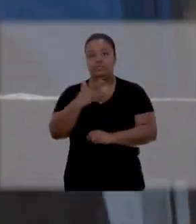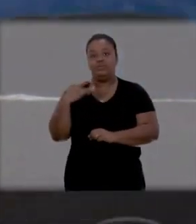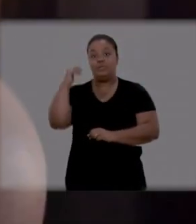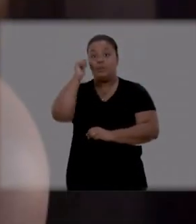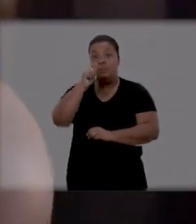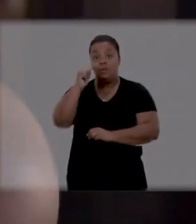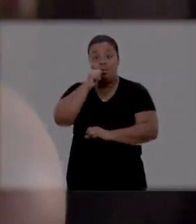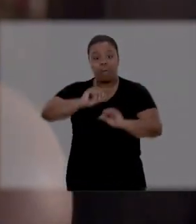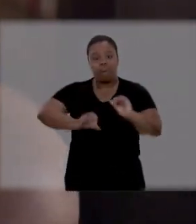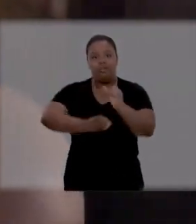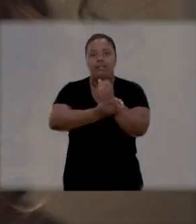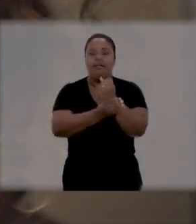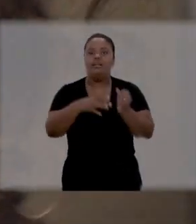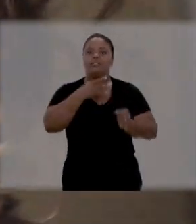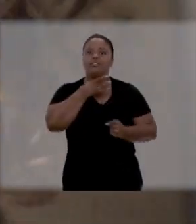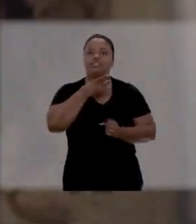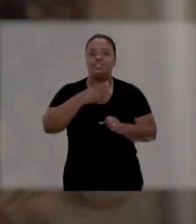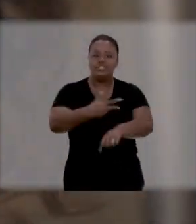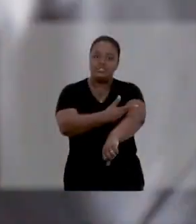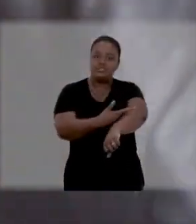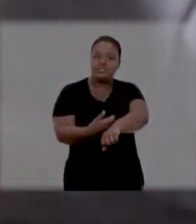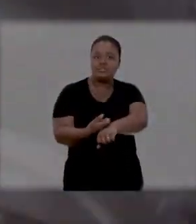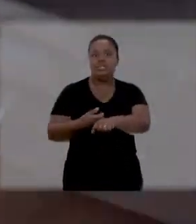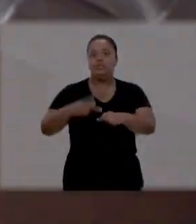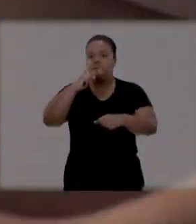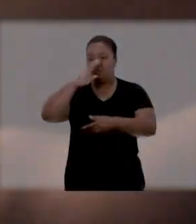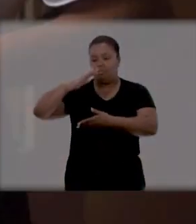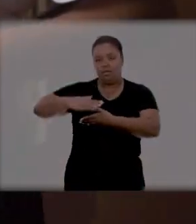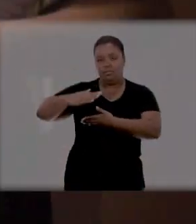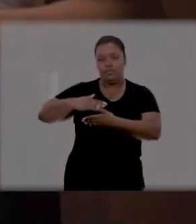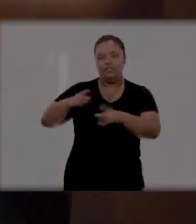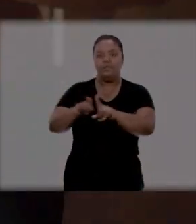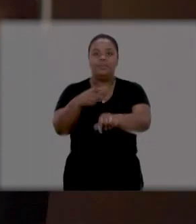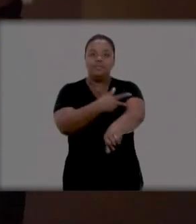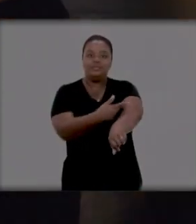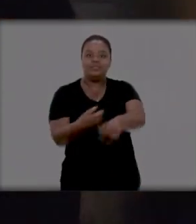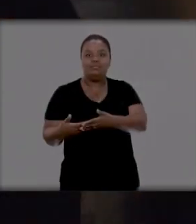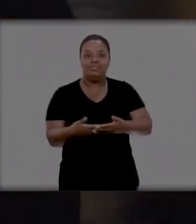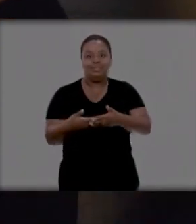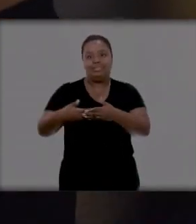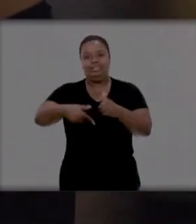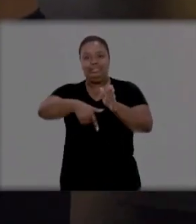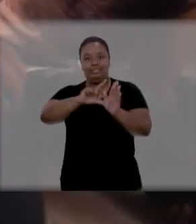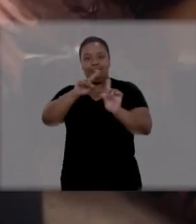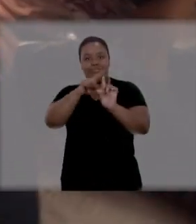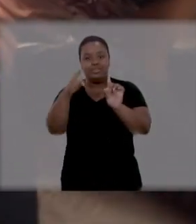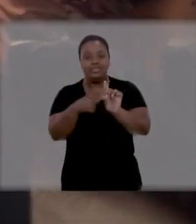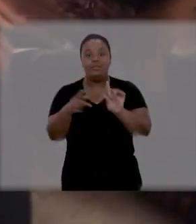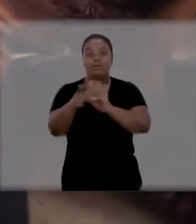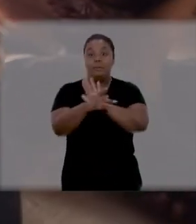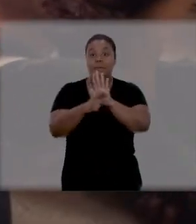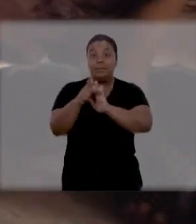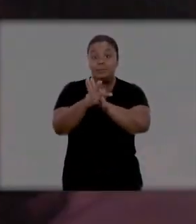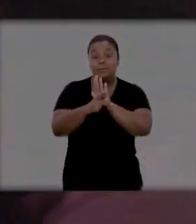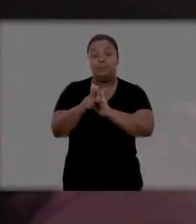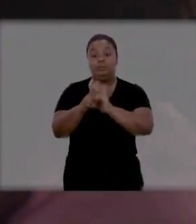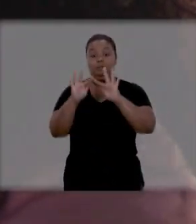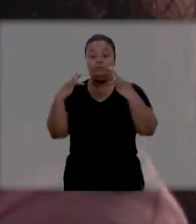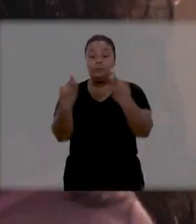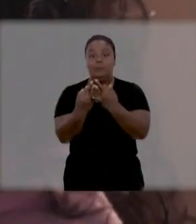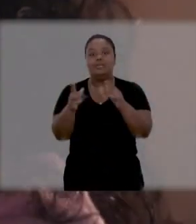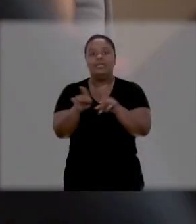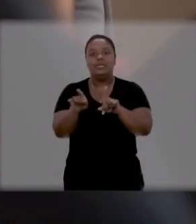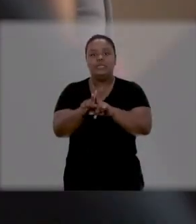da Mulher vai garantir exames preventivos como mamografia, exames pré-natal, planejamento familiar, parto